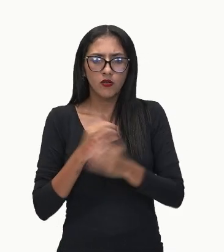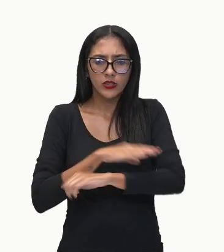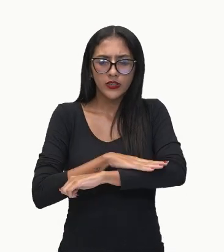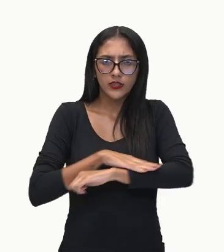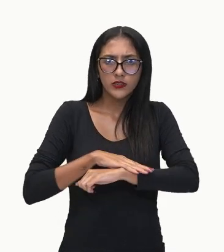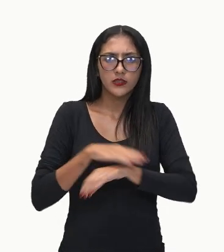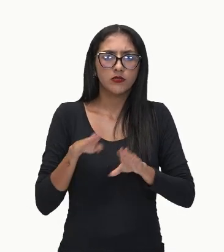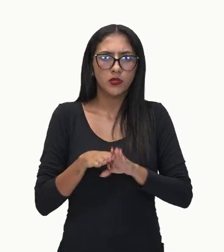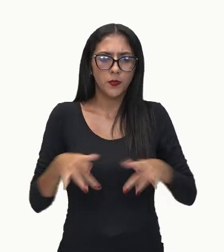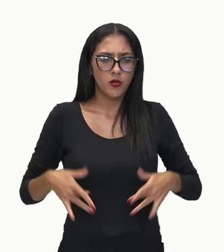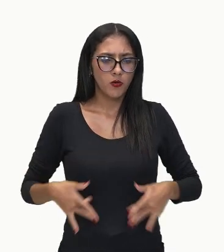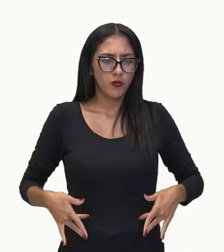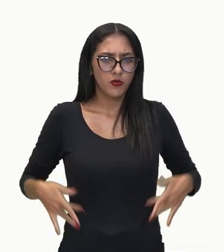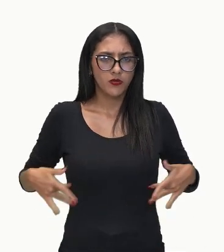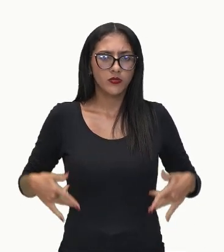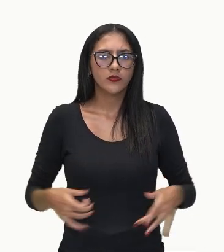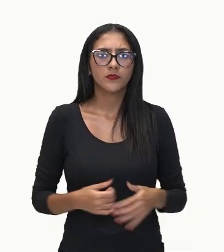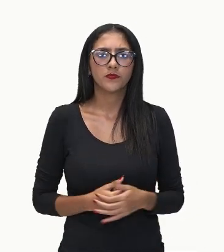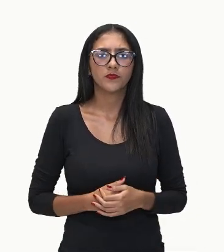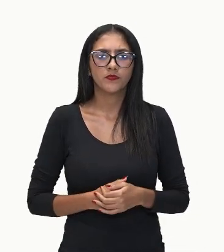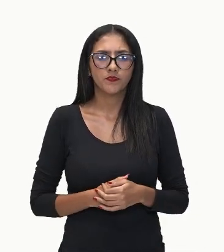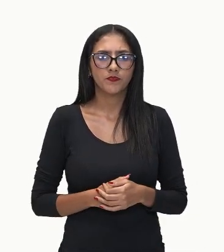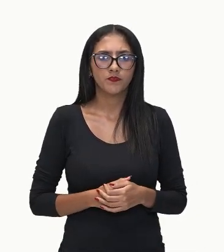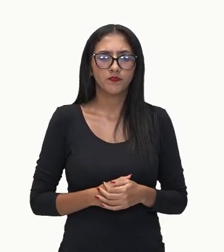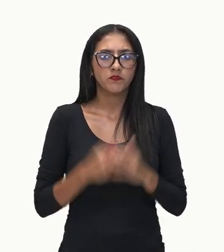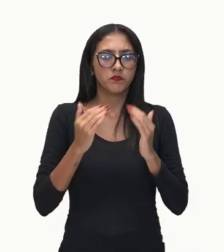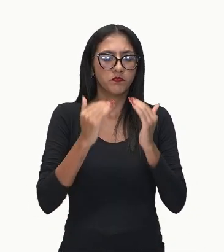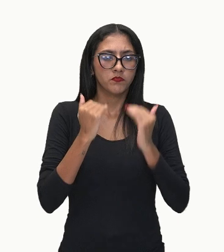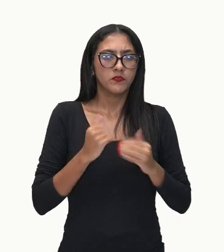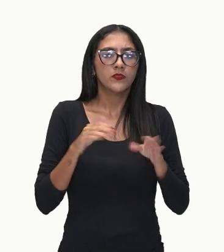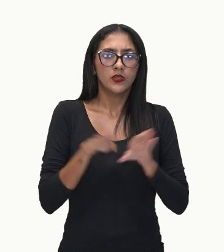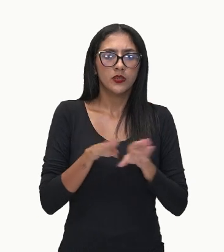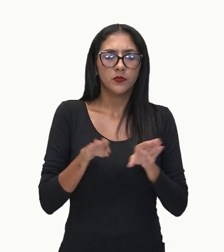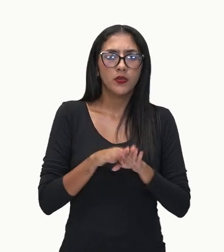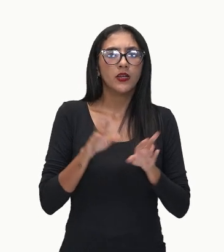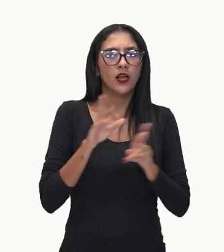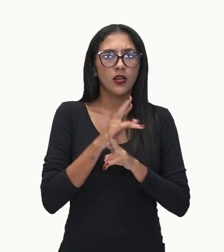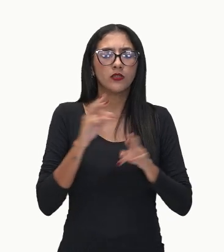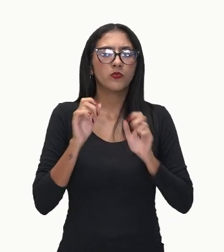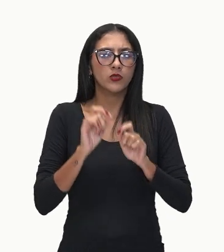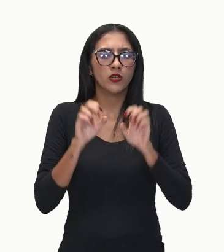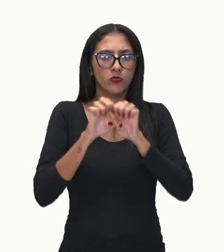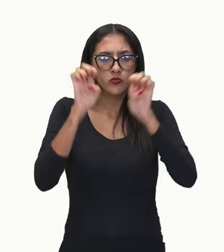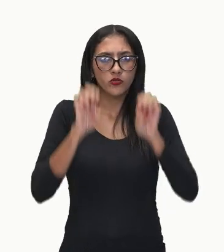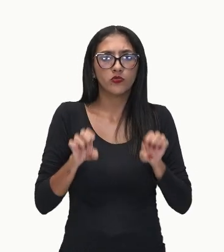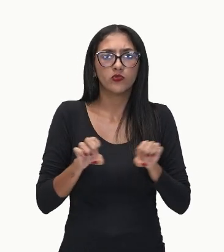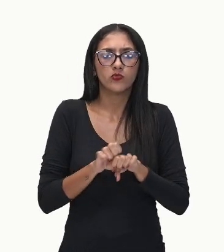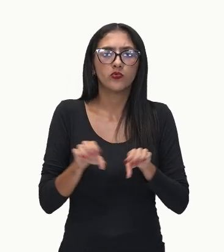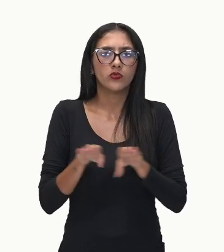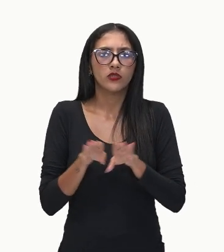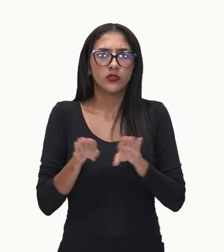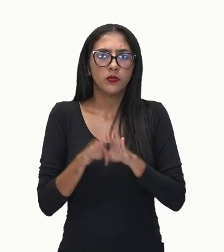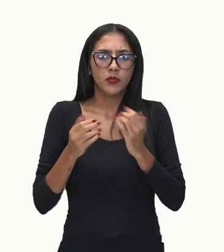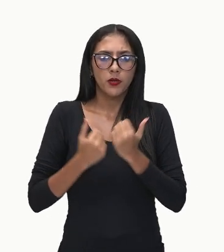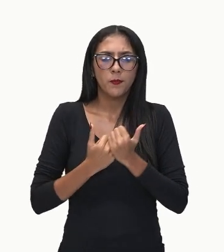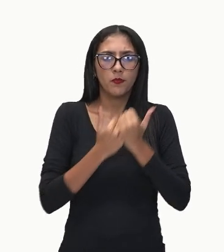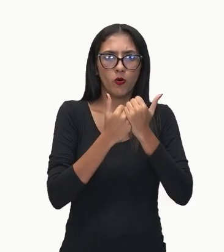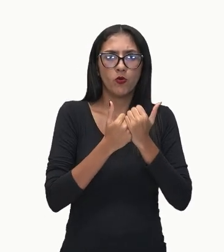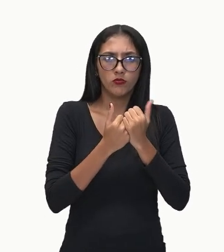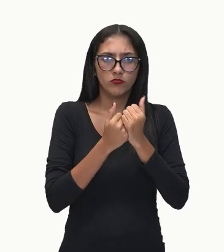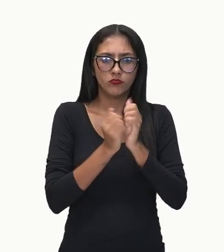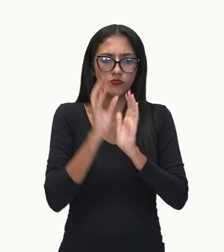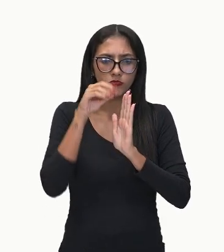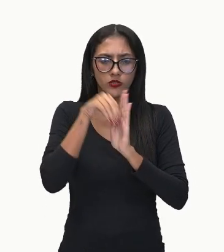órgãos. É um componente estrutural. Ela fornece estrutura e suporte para as células,